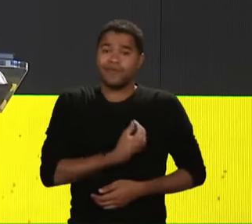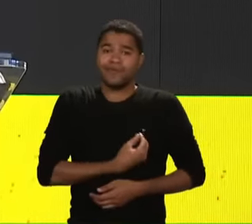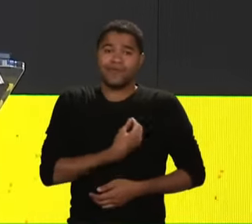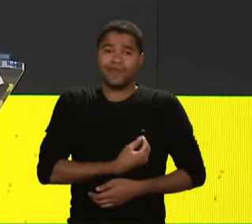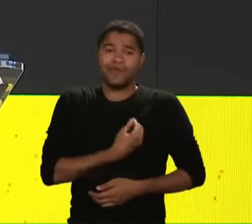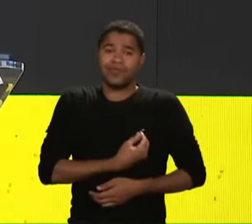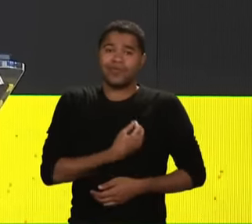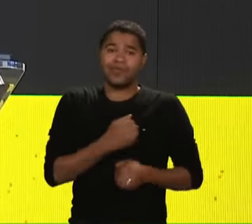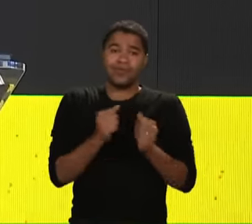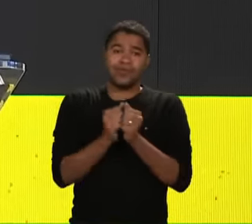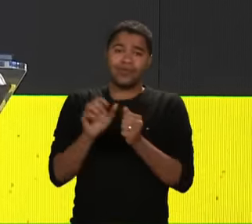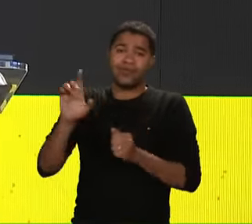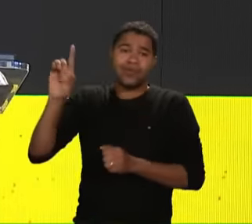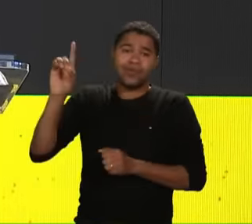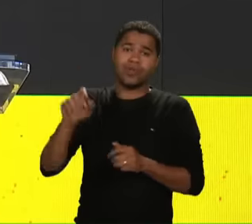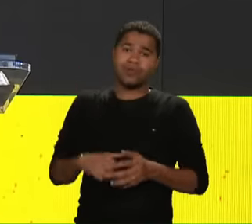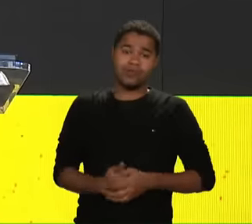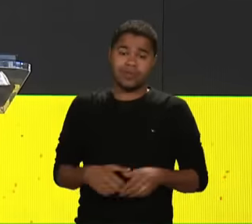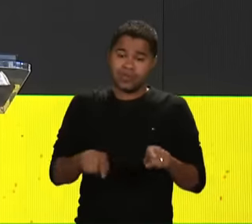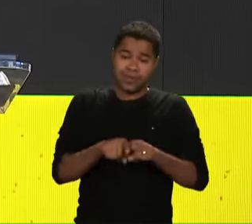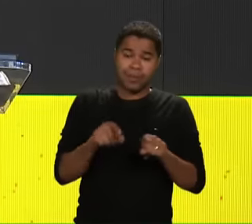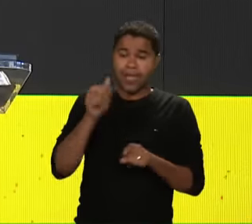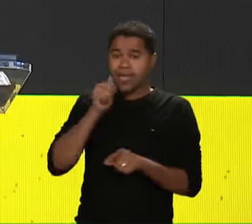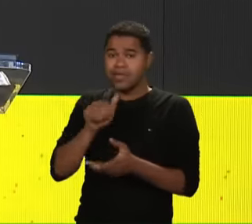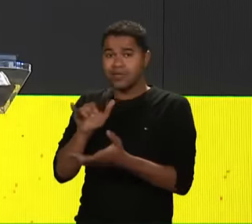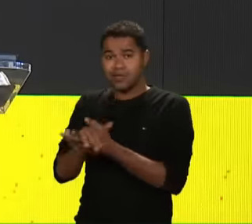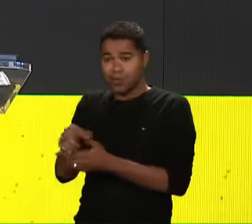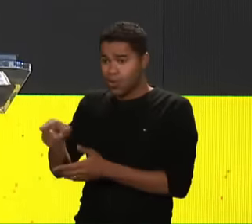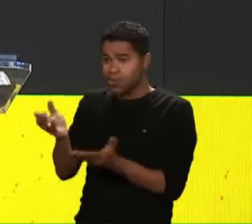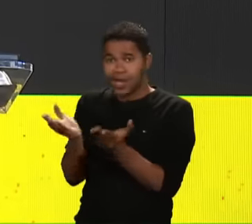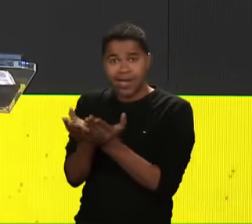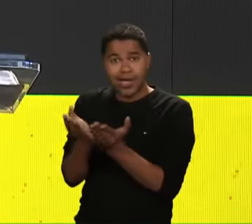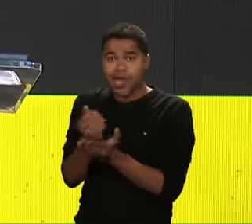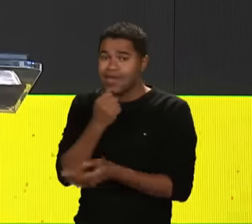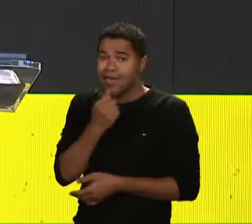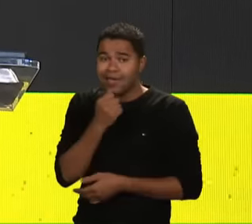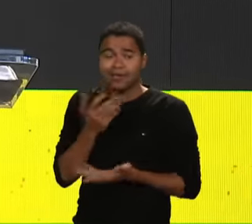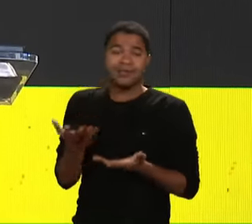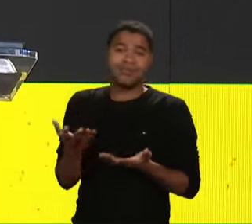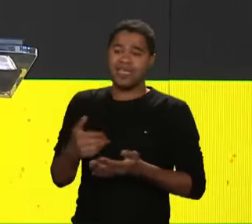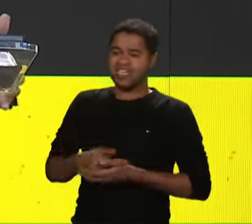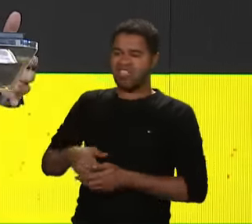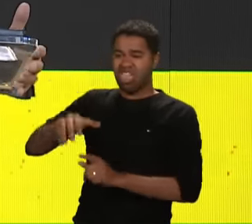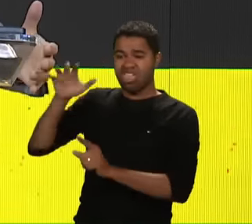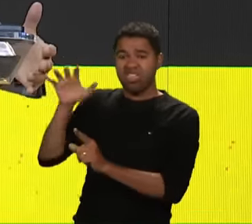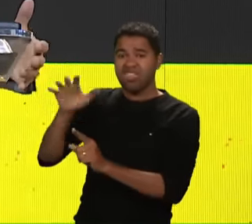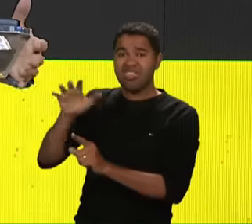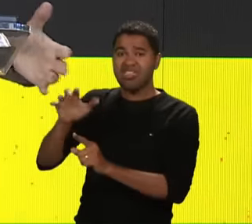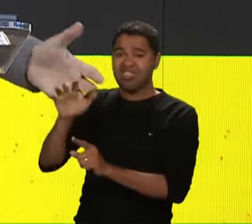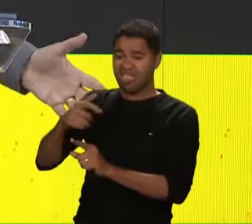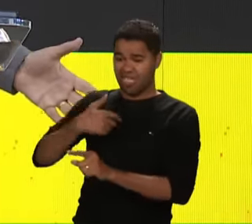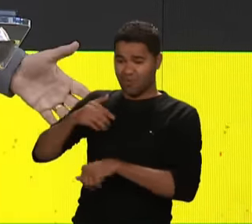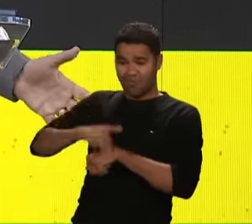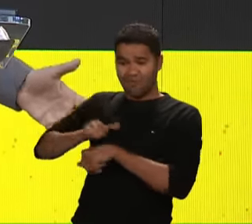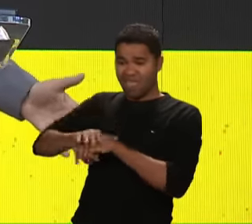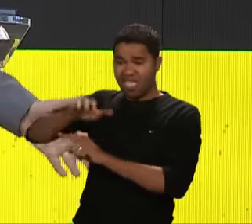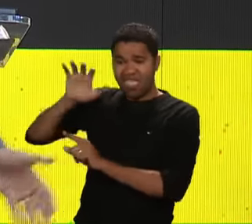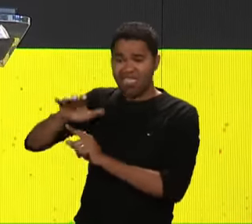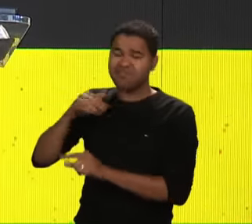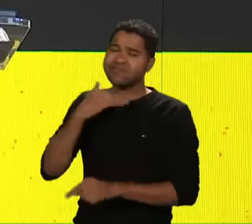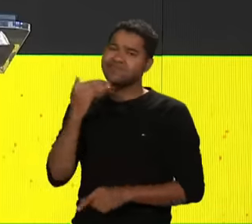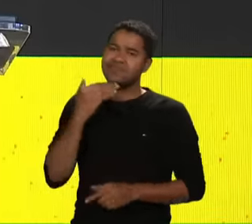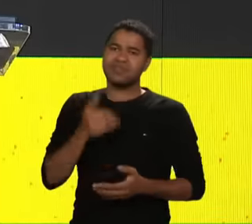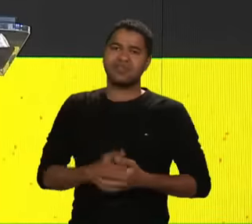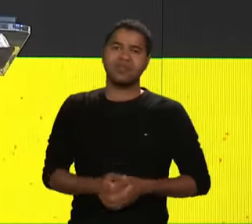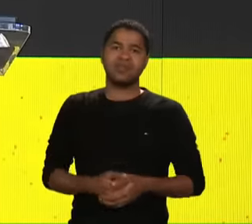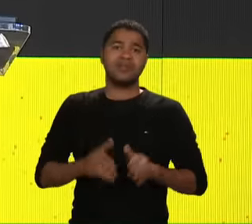e vice-versa também. Você não vai conseguir tirar de alguém um outro lá. Eu já fiz também mais de